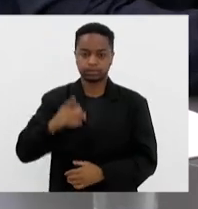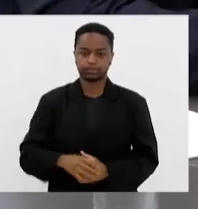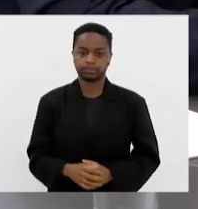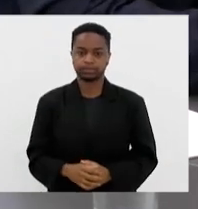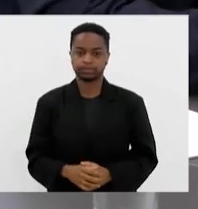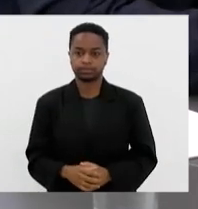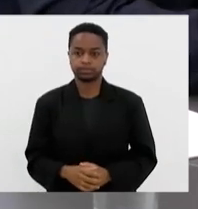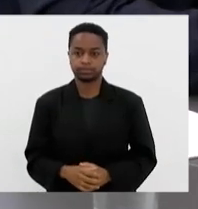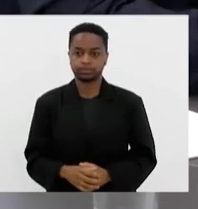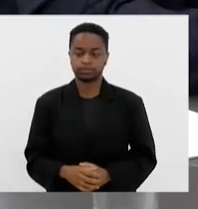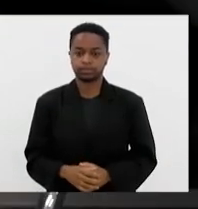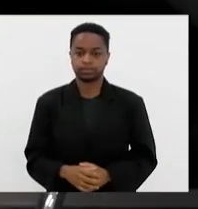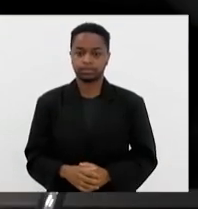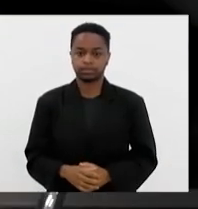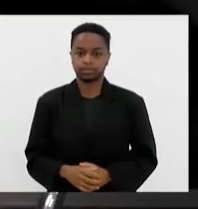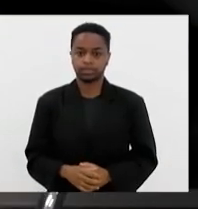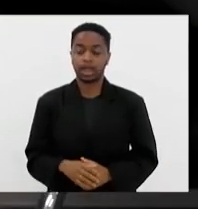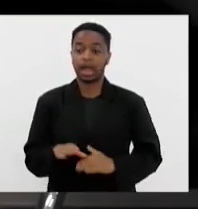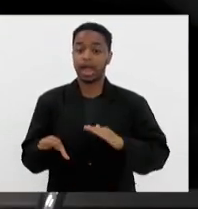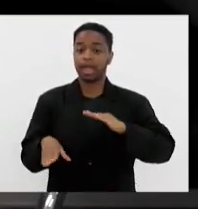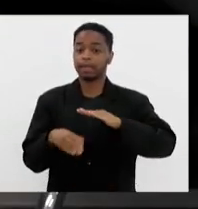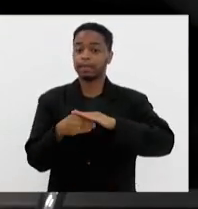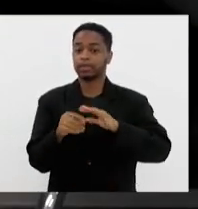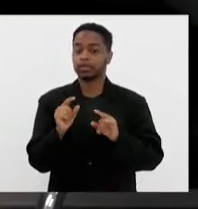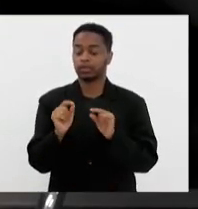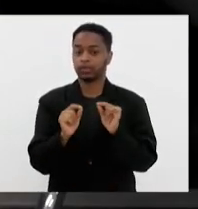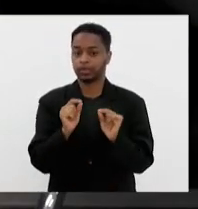foi a emenda? Não, a emenda é o seguinte, cara.